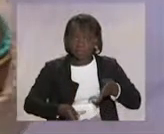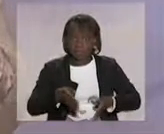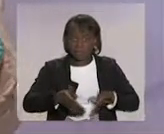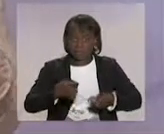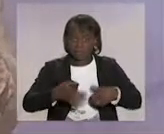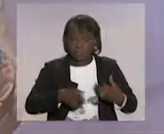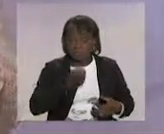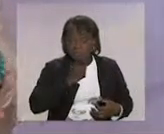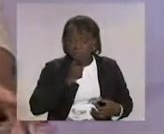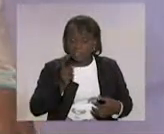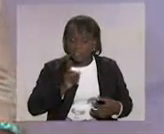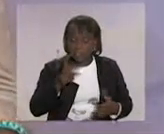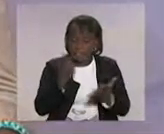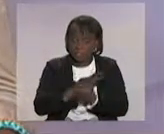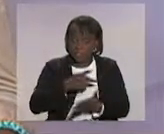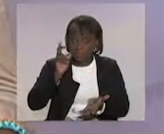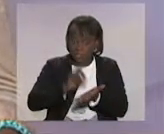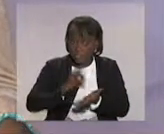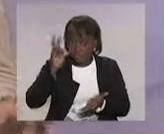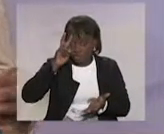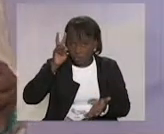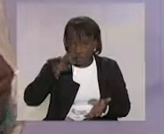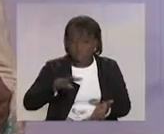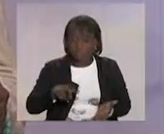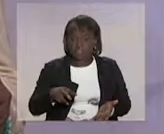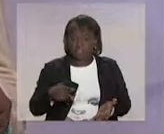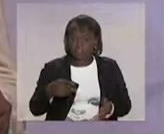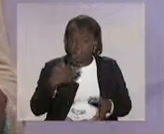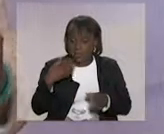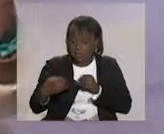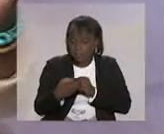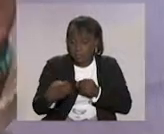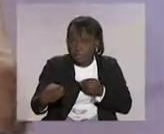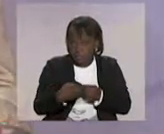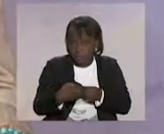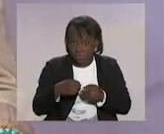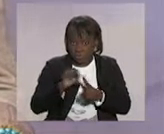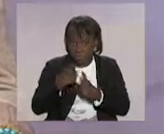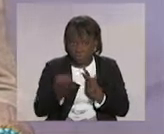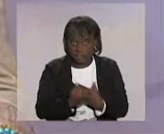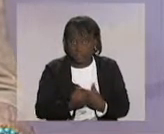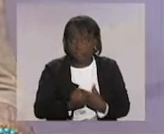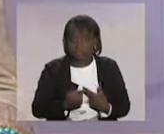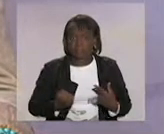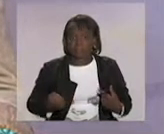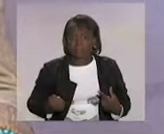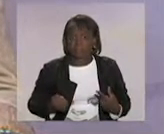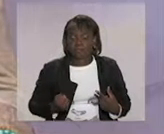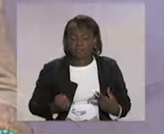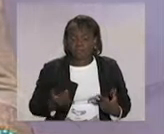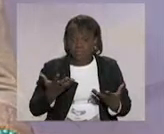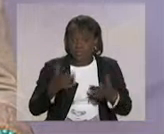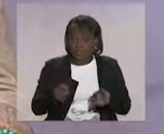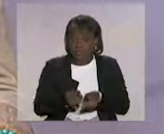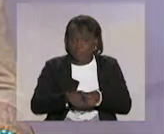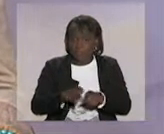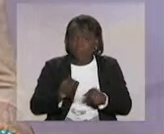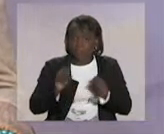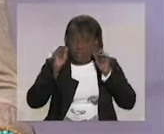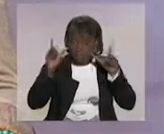dados frios, né, para o que acontece mais próximo da gente, né, da